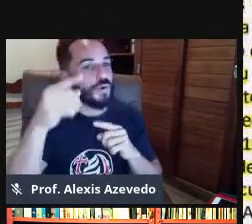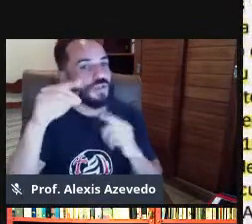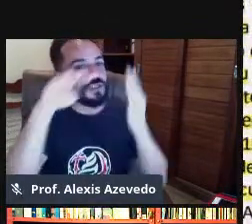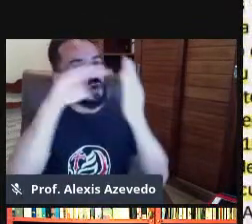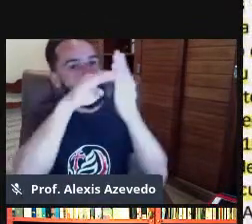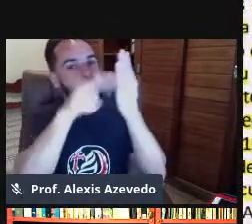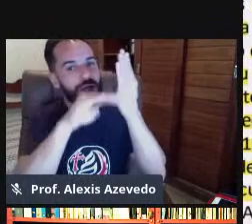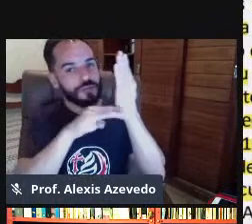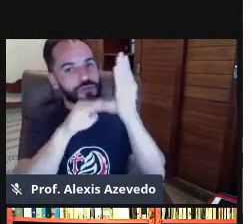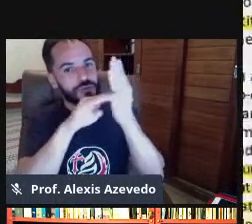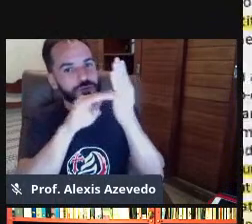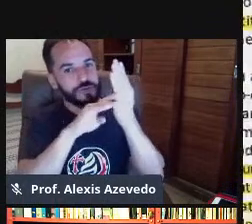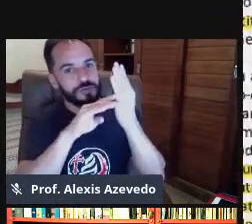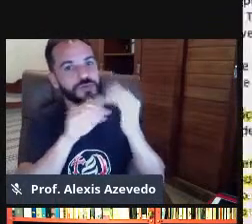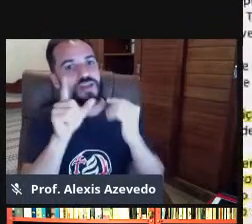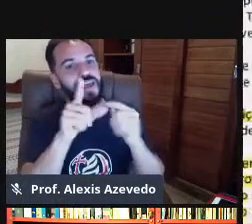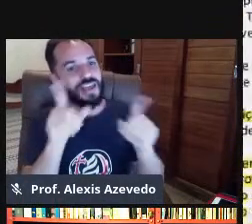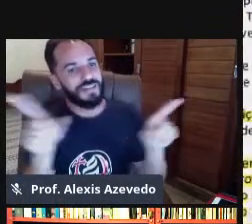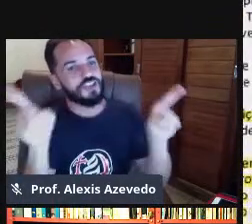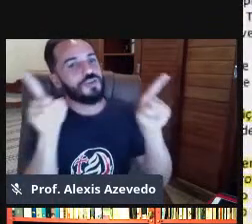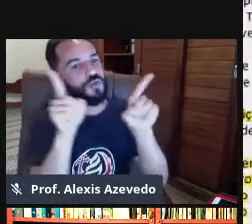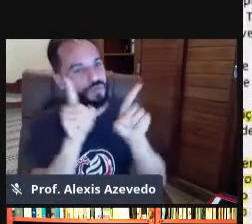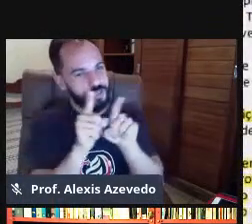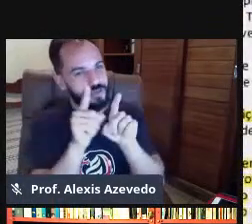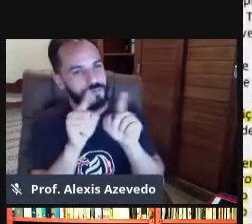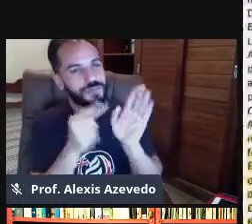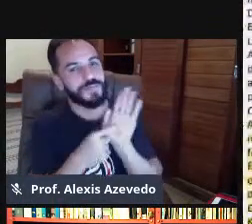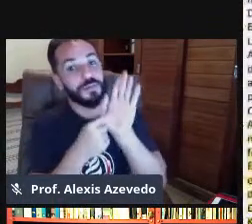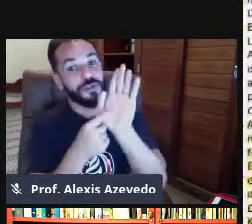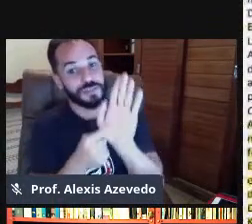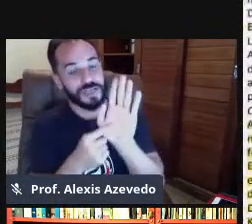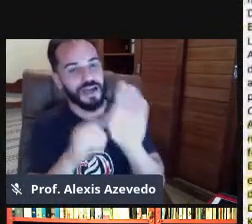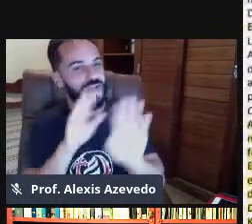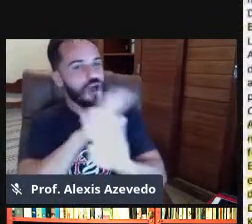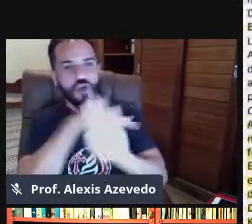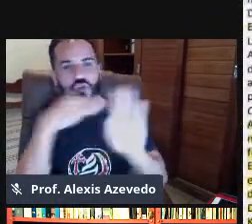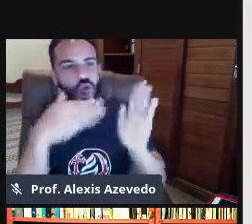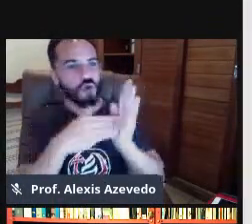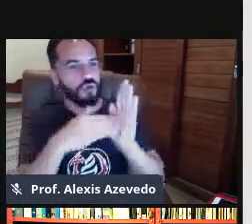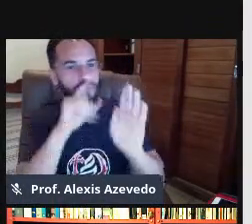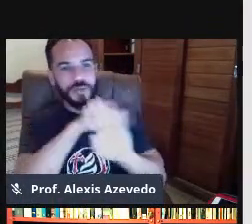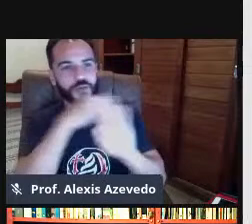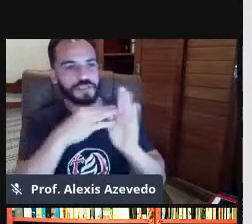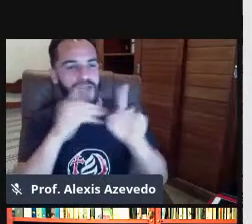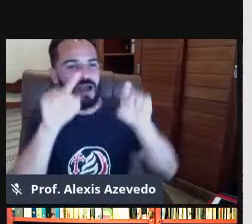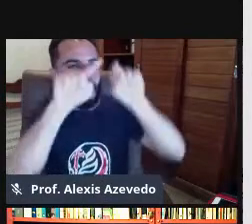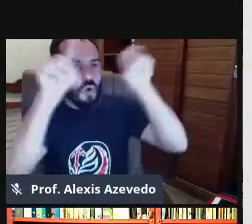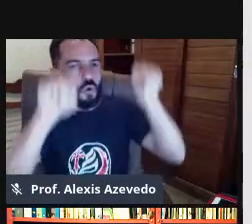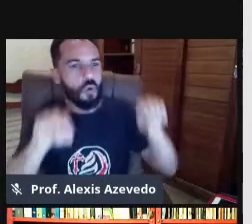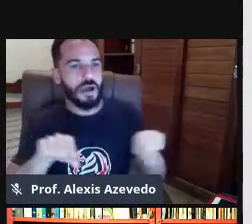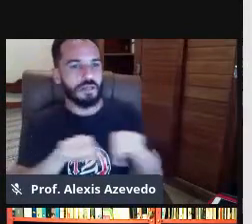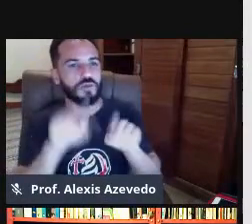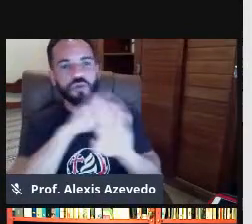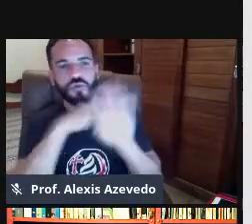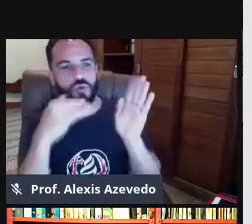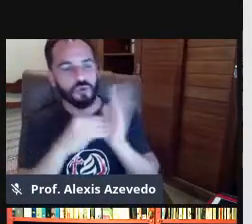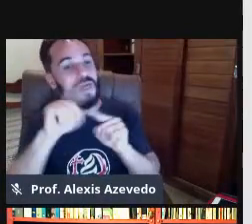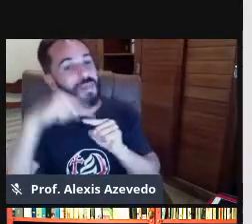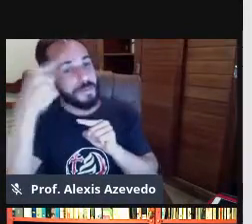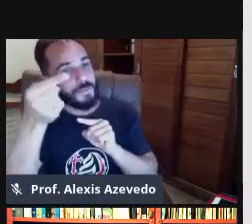vou diminuir um pouco só para mostrar uma estrutura geral e depois eu volto e amplio para